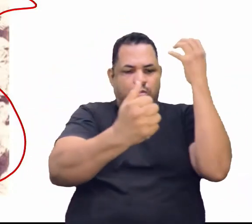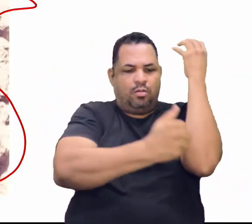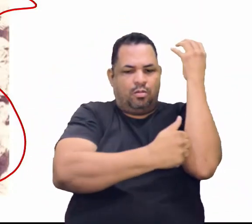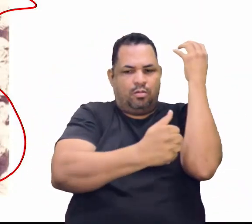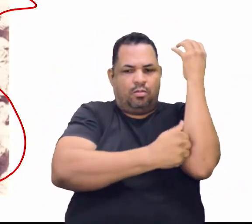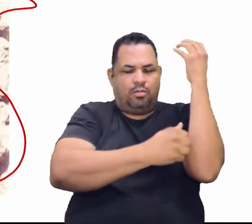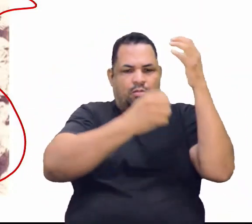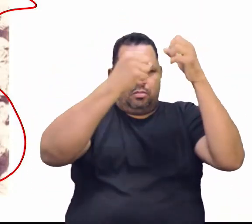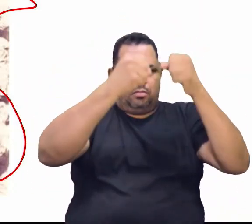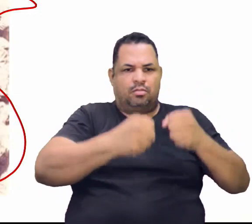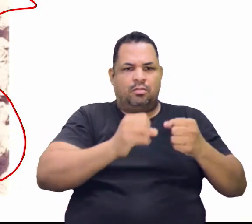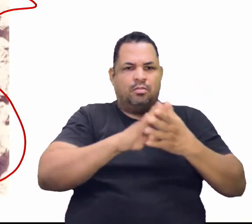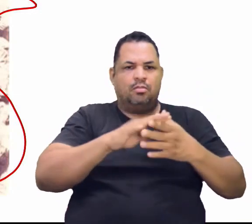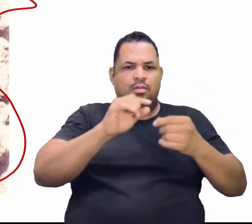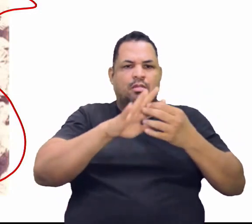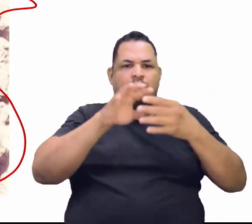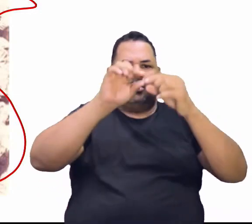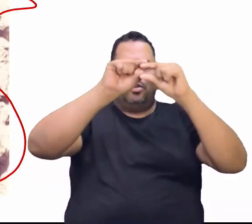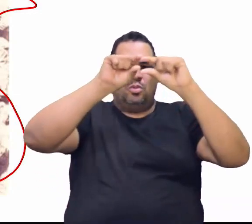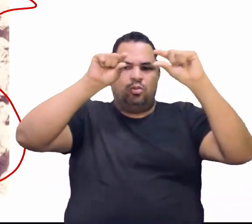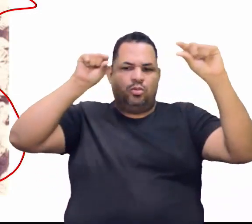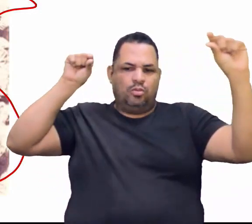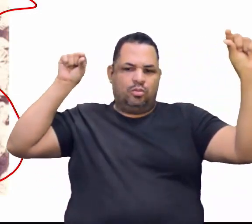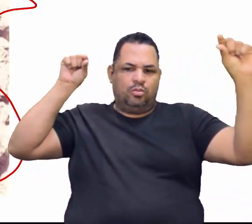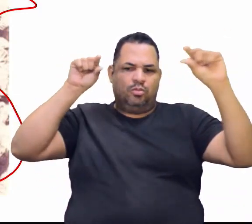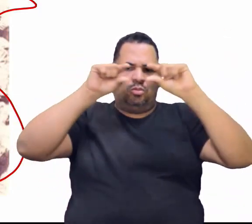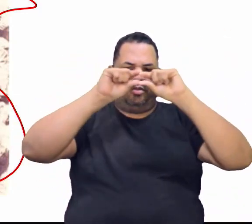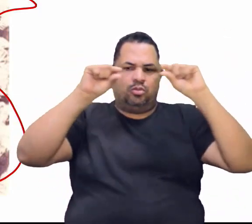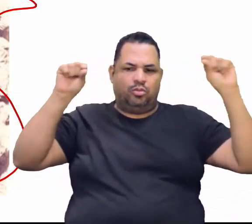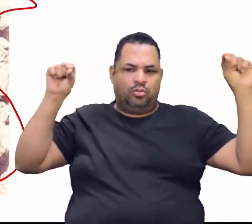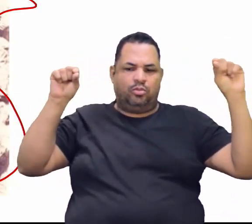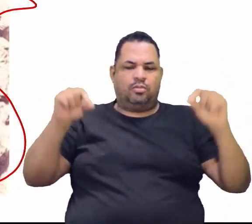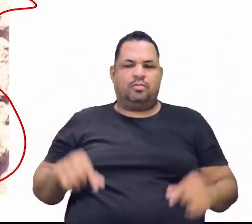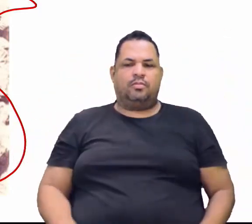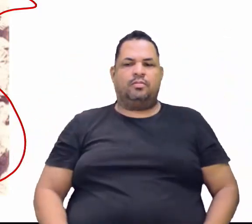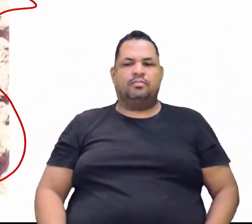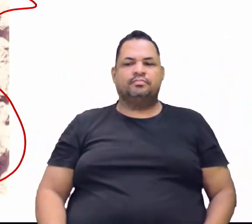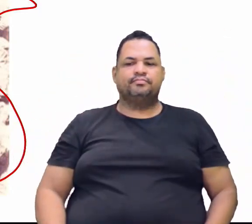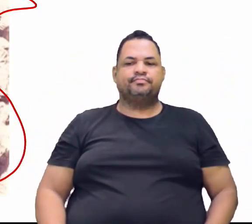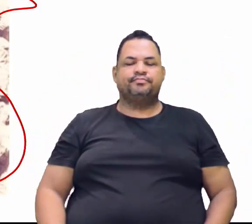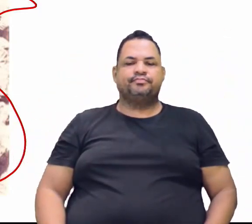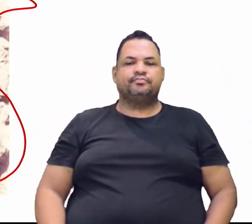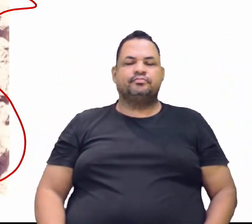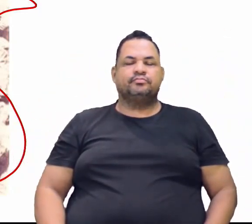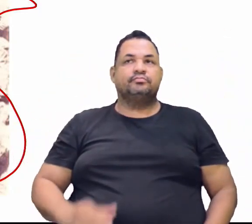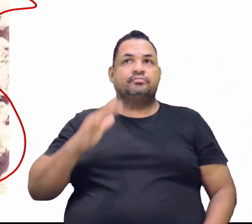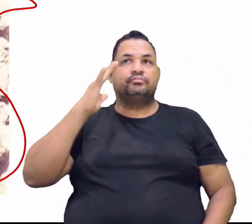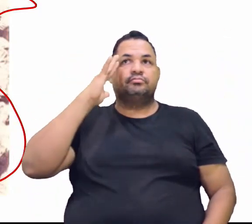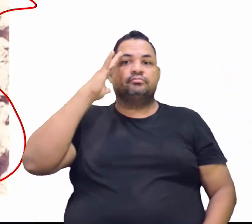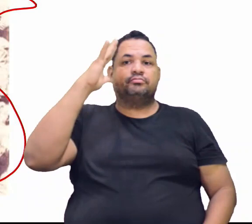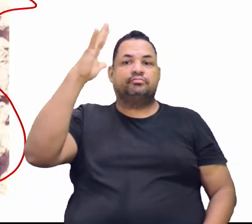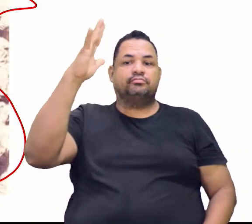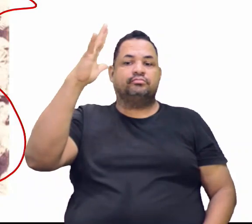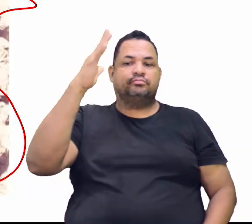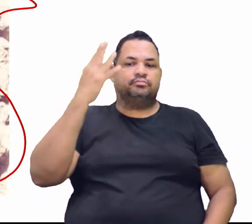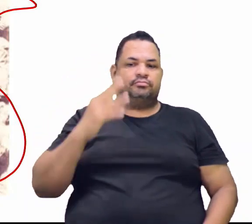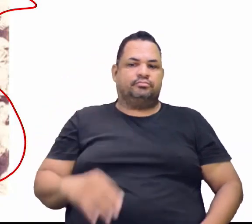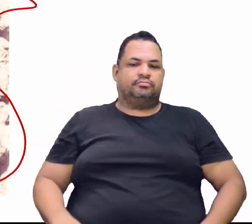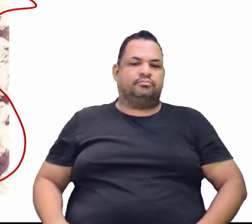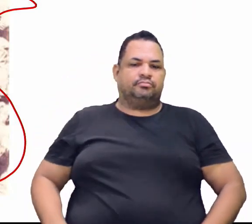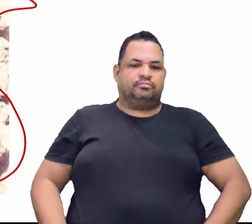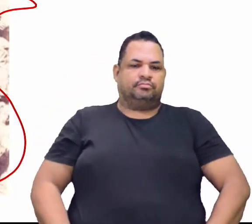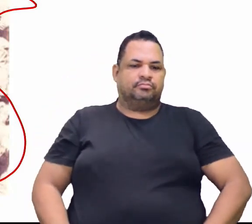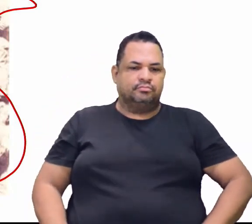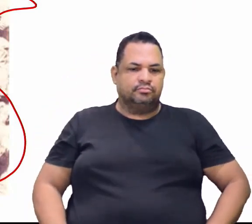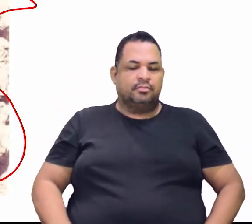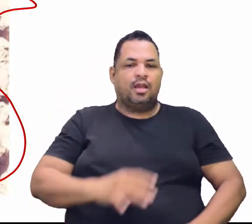para depois passar esticando o fio. Era assim. Tu imagina, do